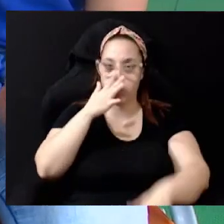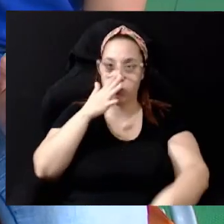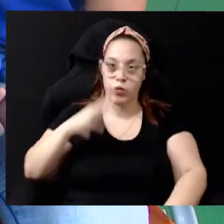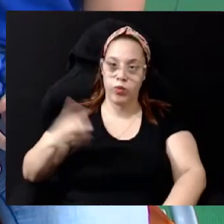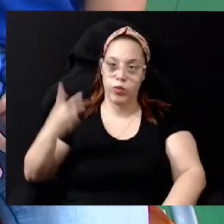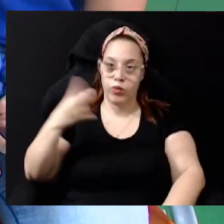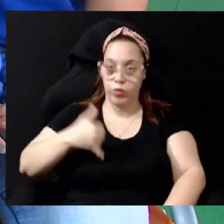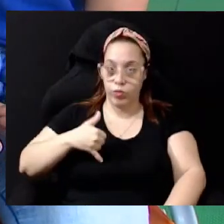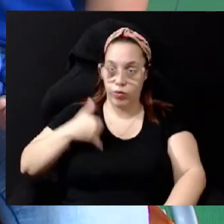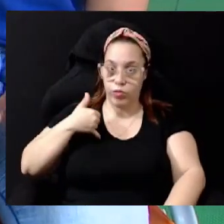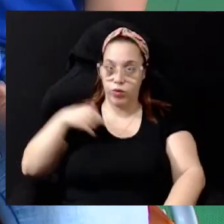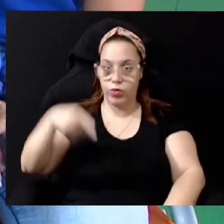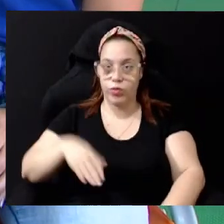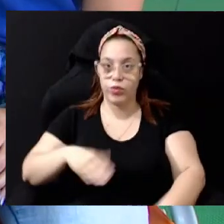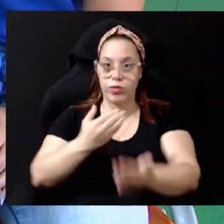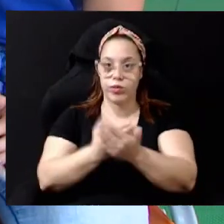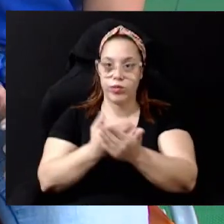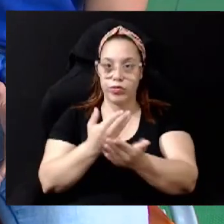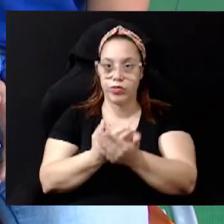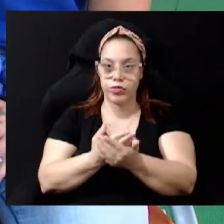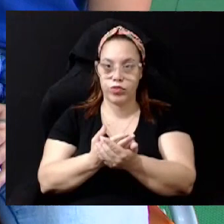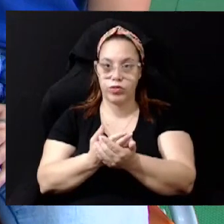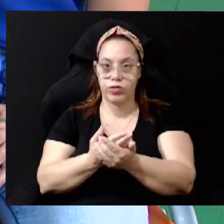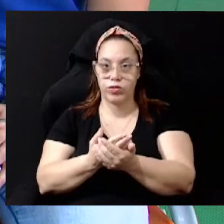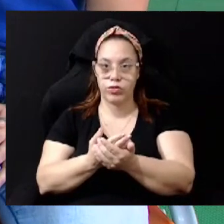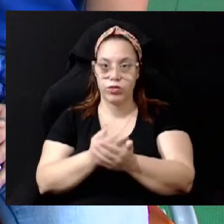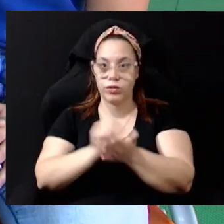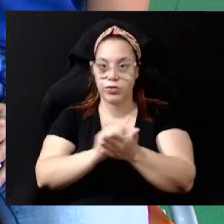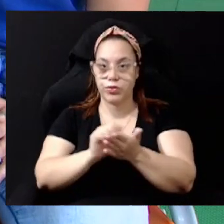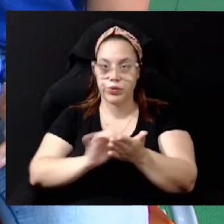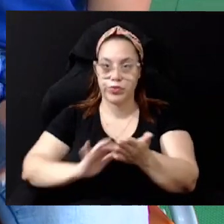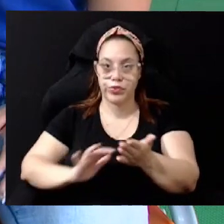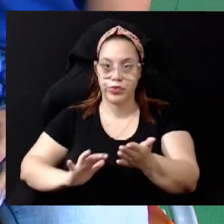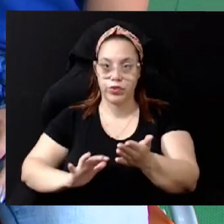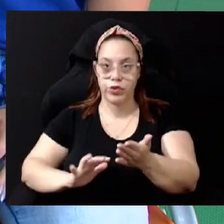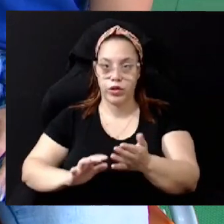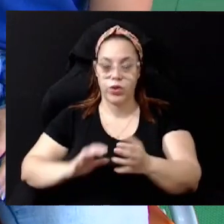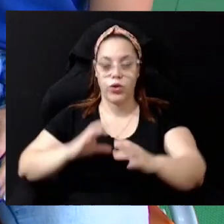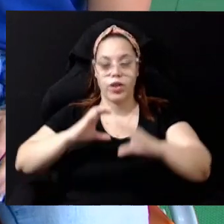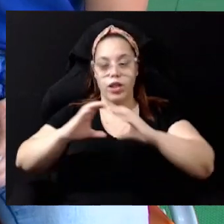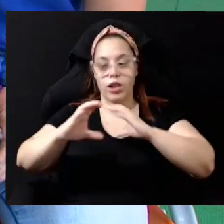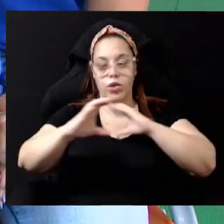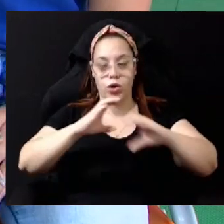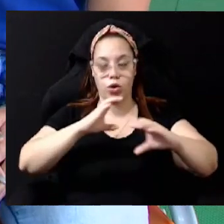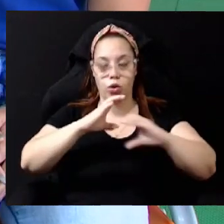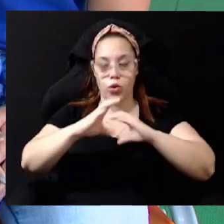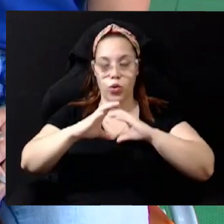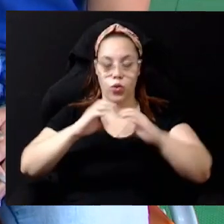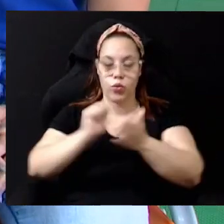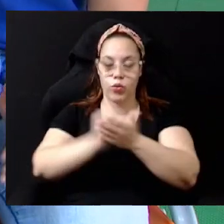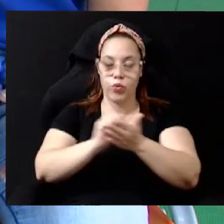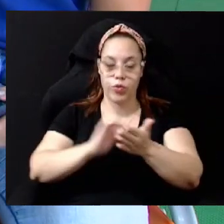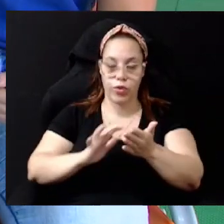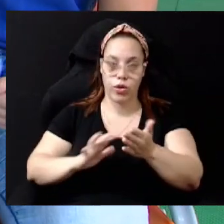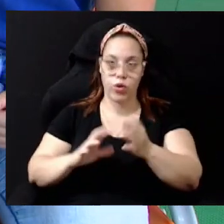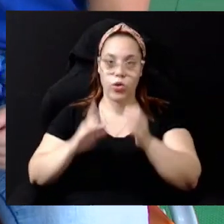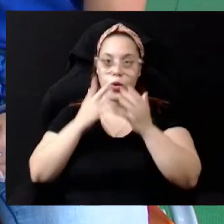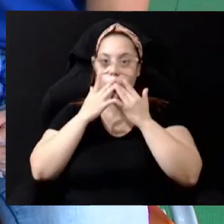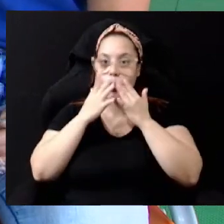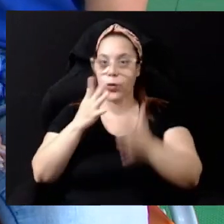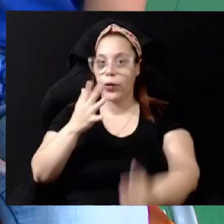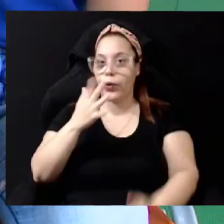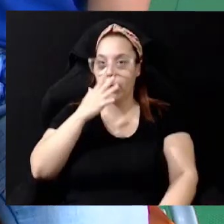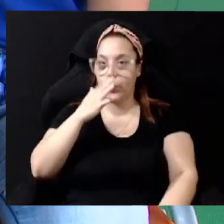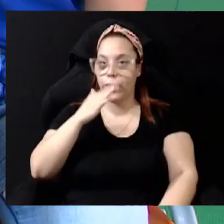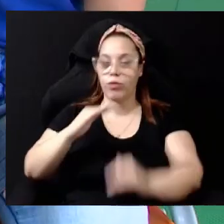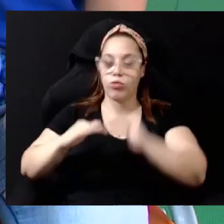as crianças de 2 anos de idade aqui na escola, muito atividades que têm canções, que têm atividades com muitas cores,